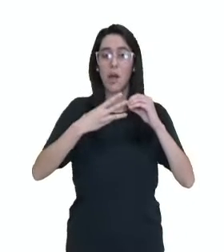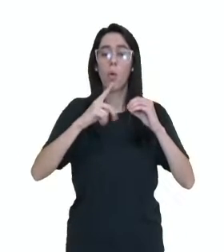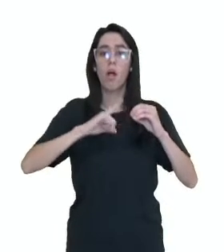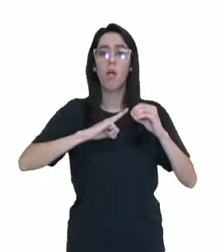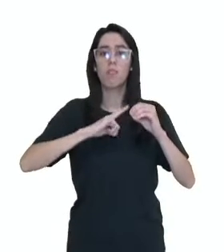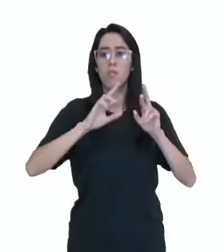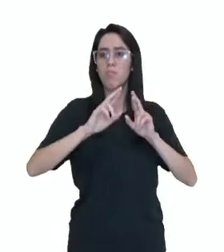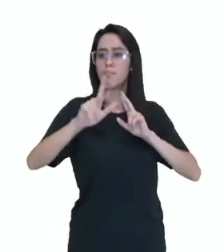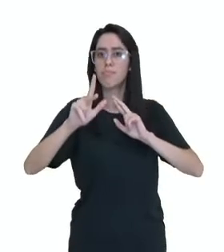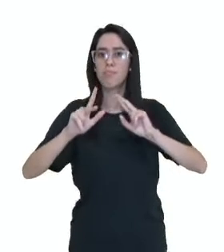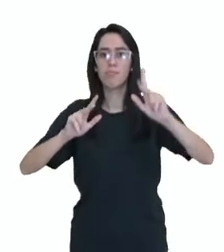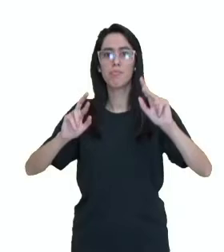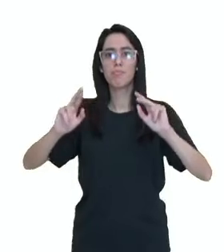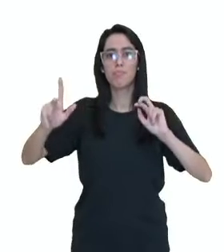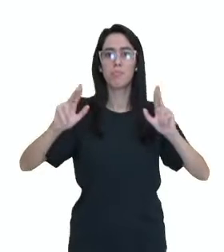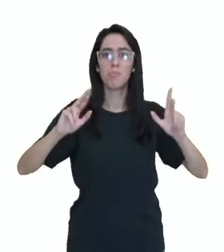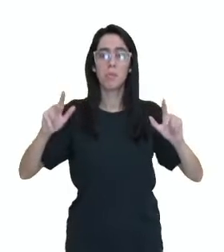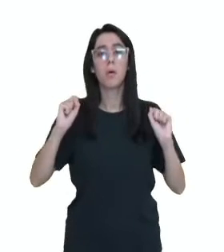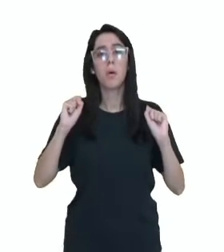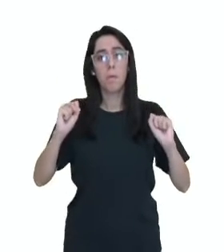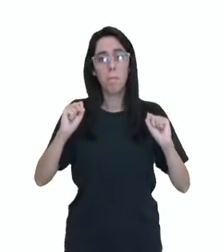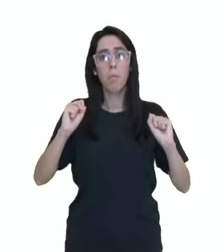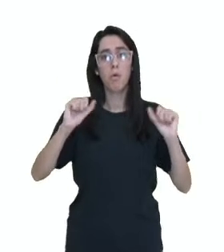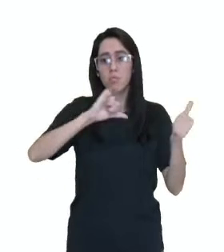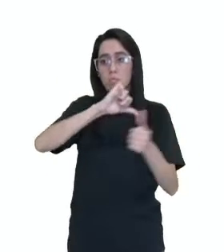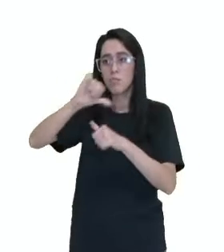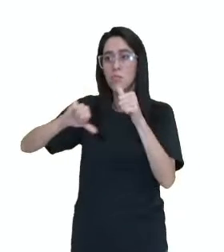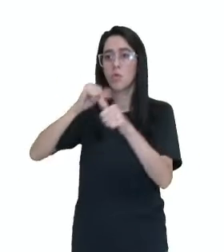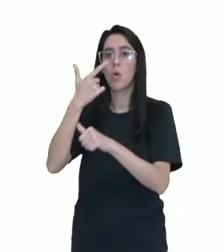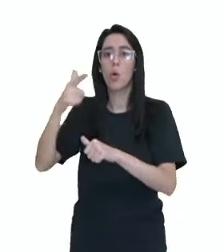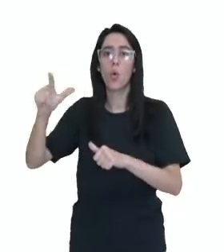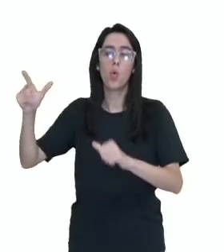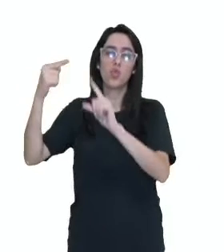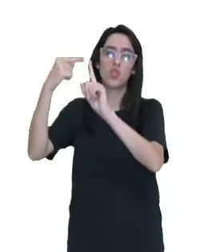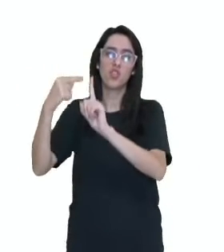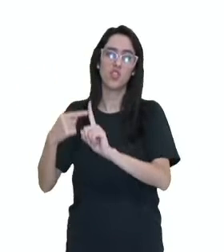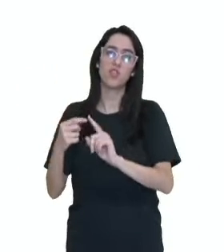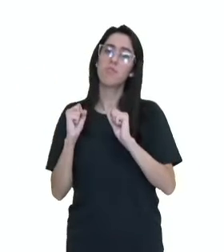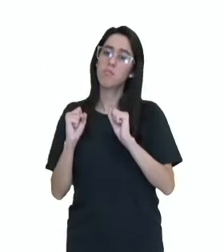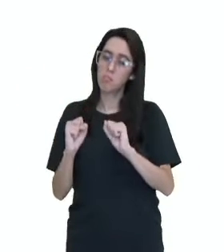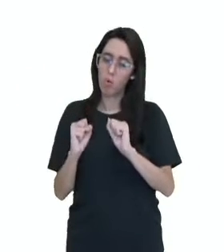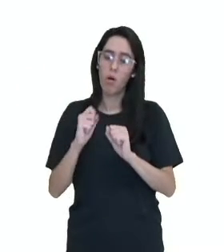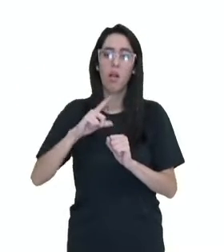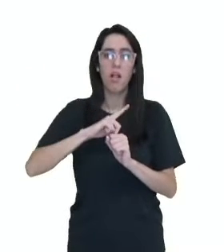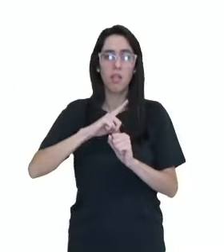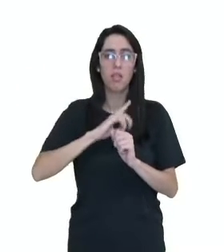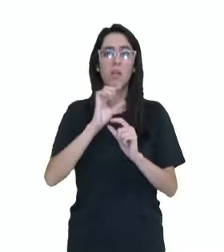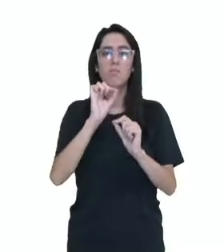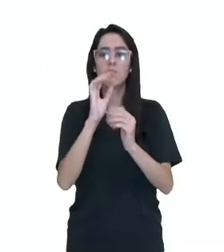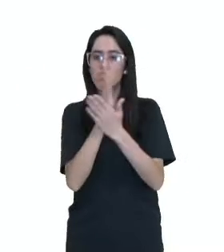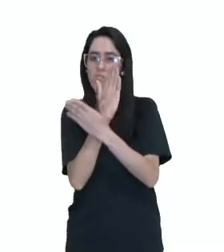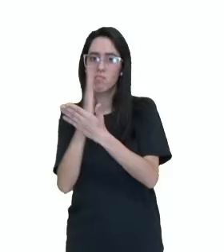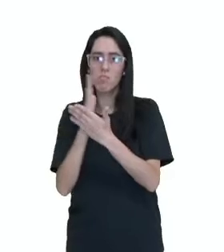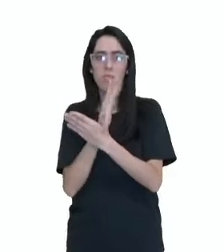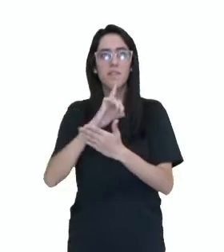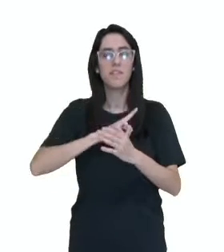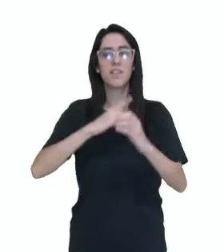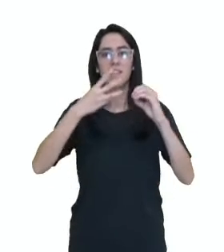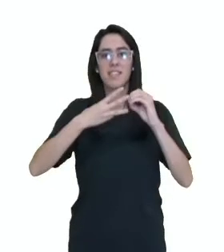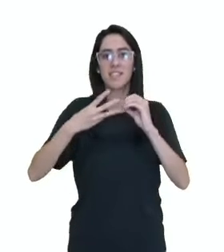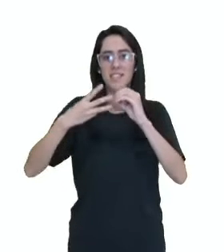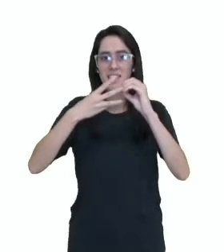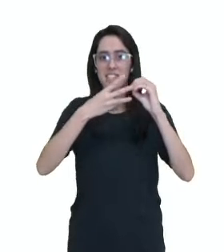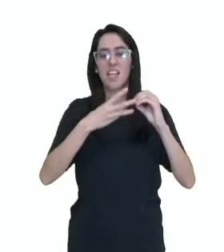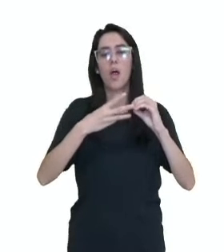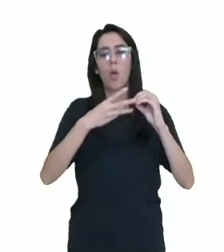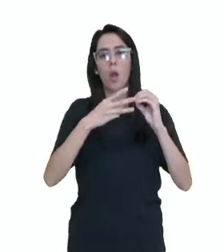diferenciar. Ela pode se transformar em outros tipos celulares. Elas se dividem, gerando células-troncos e